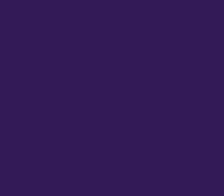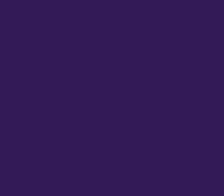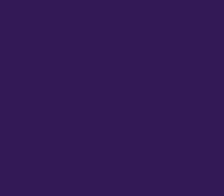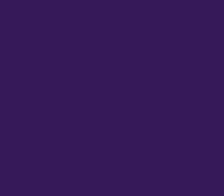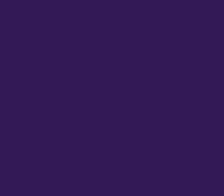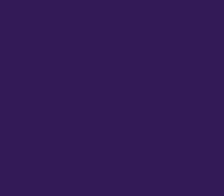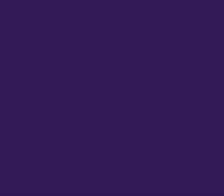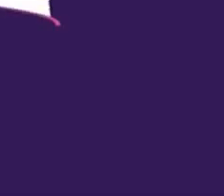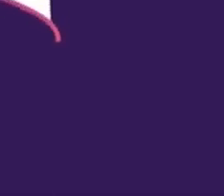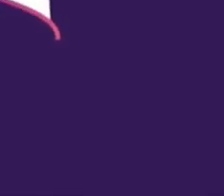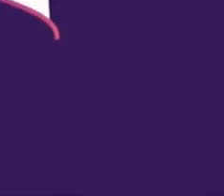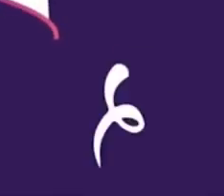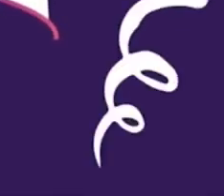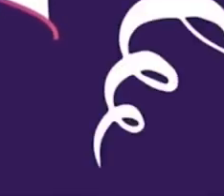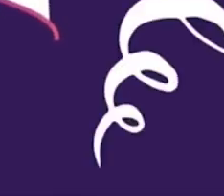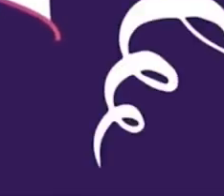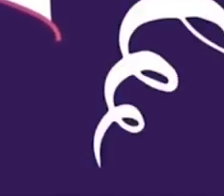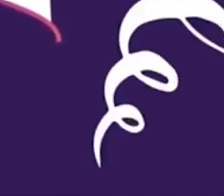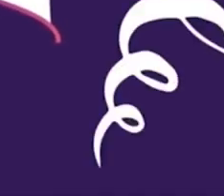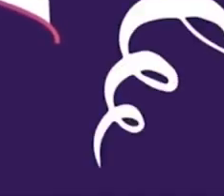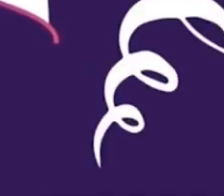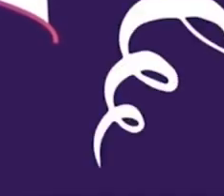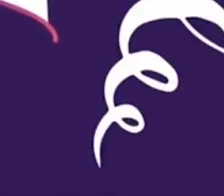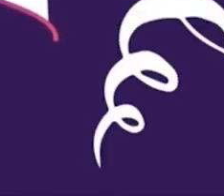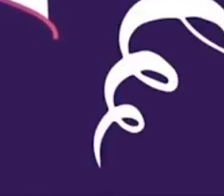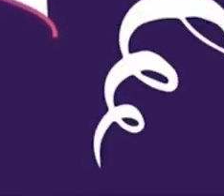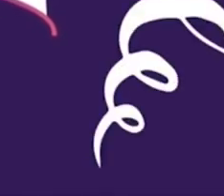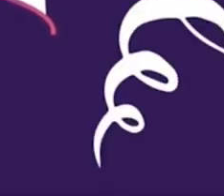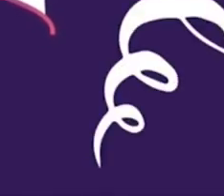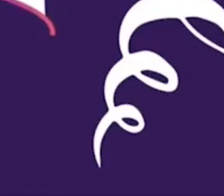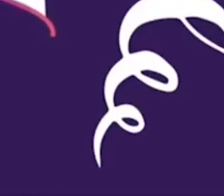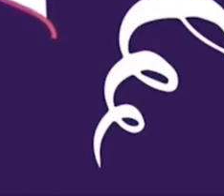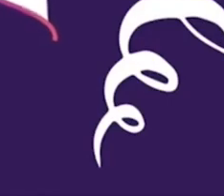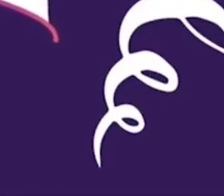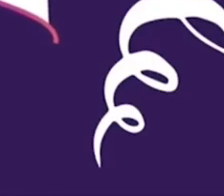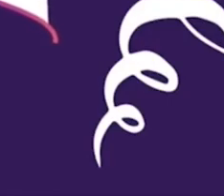Ninguém vai me impedir de cantar e lutar.